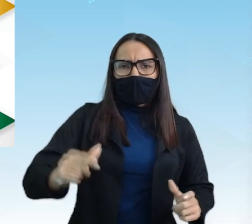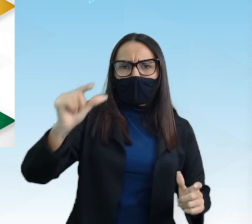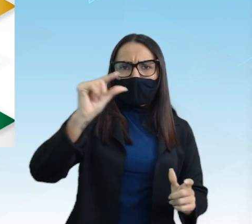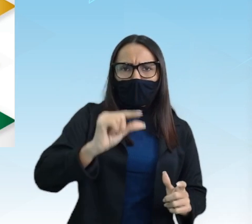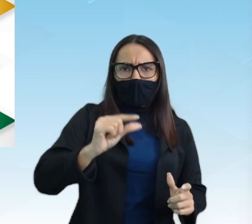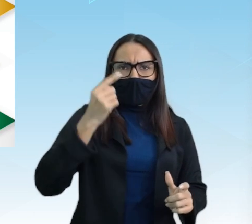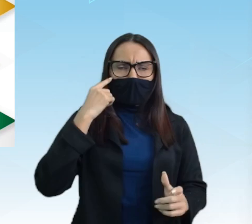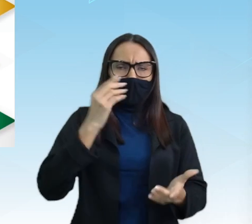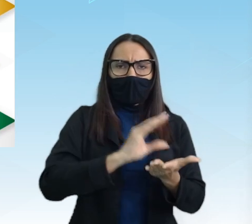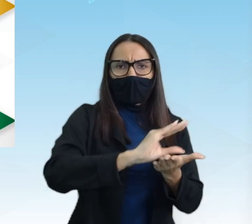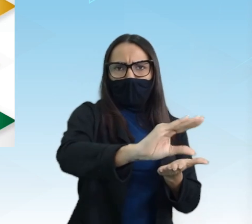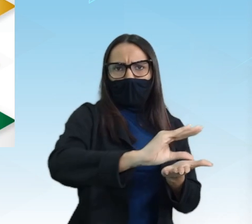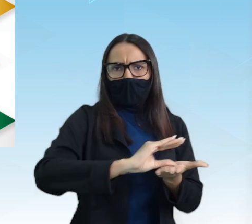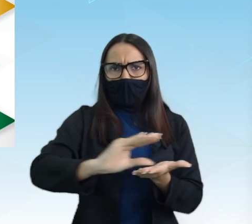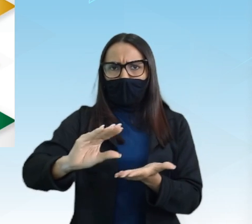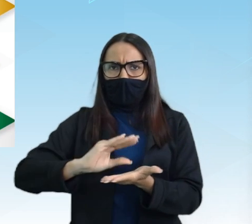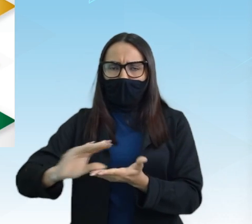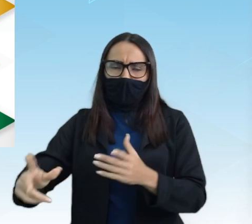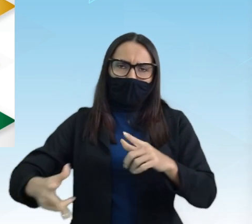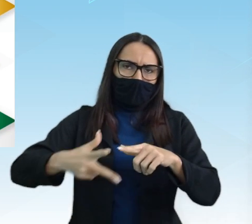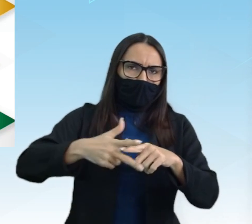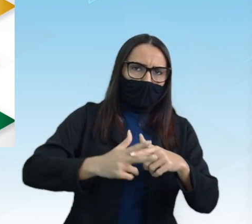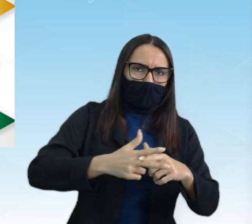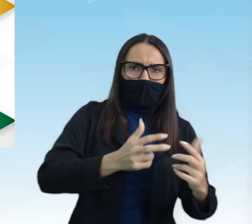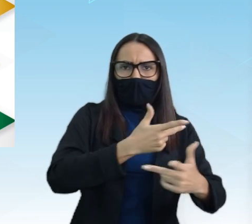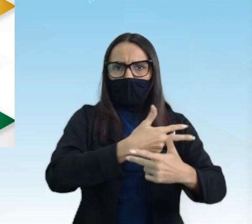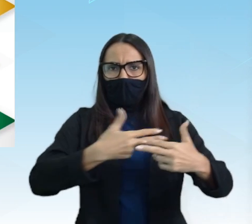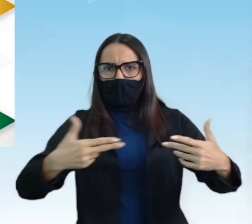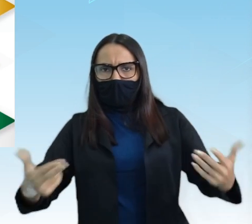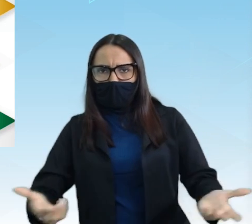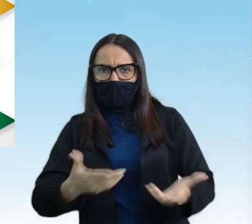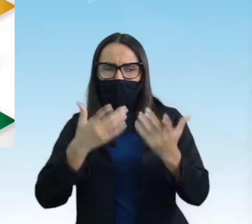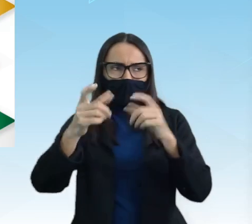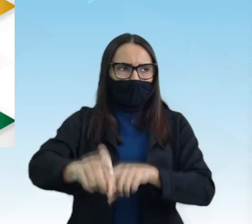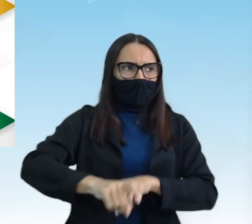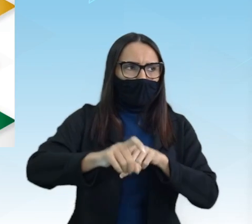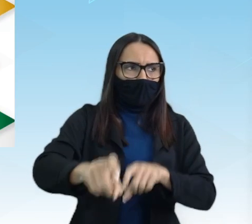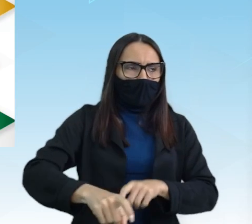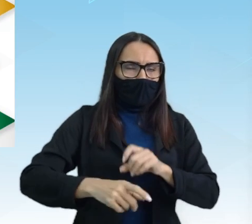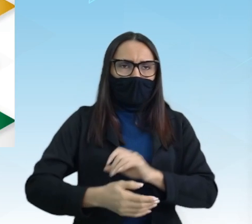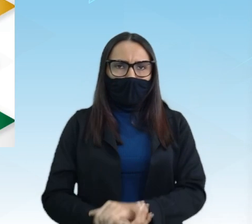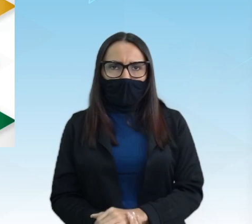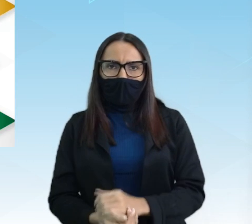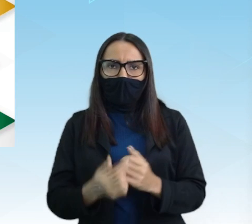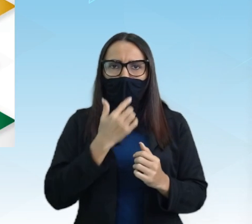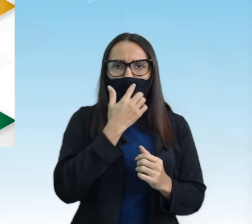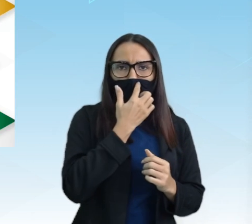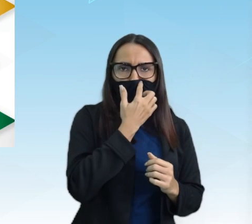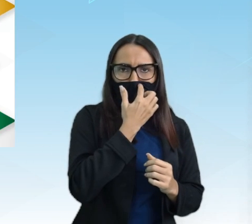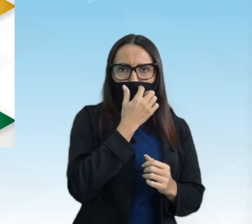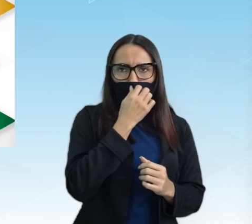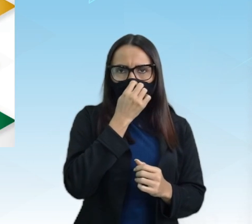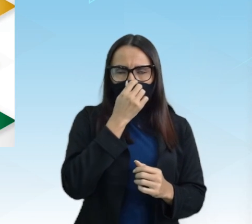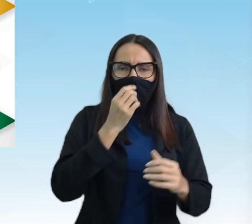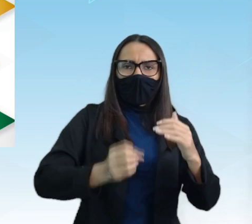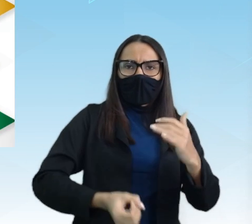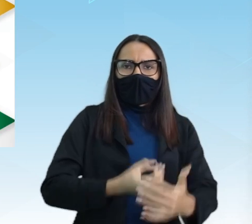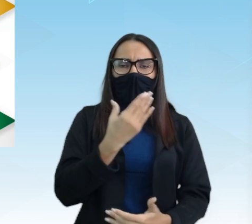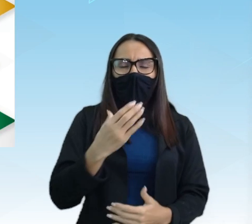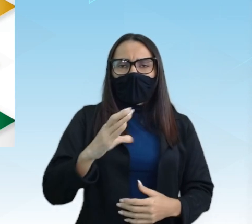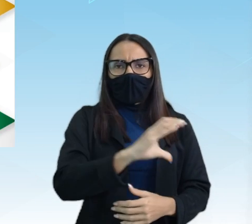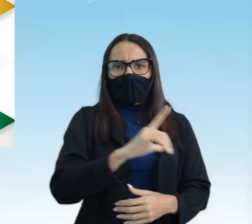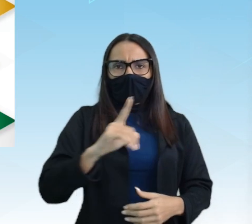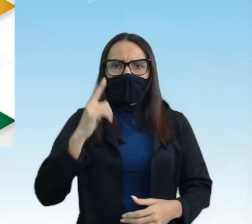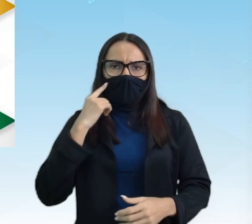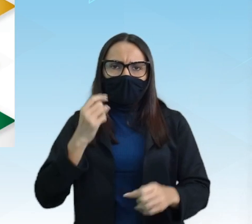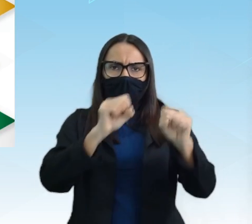pouquíssimo investimento de mecanização das atividades rurais. Nesse sentido, viu, surgiu uma classificação dos